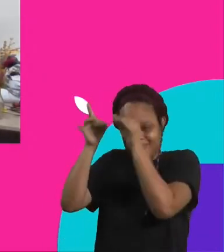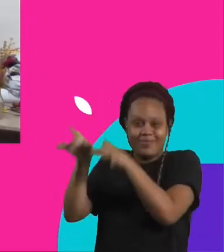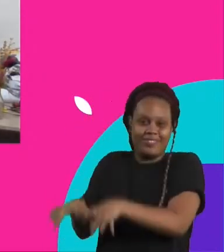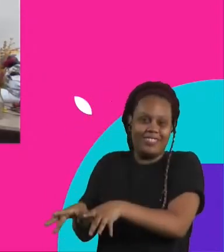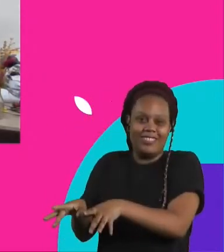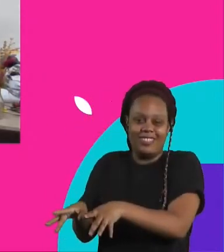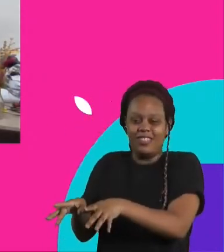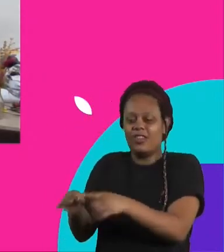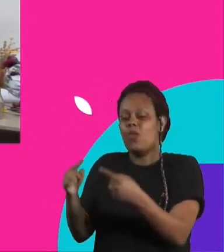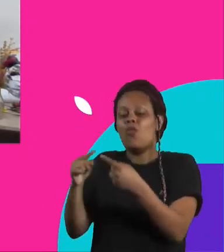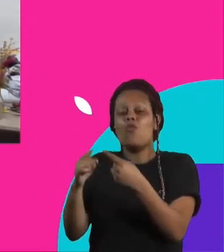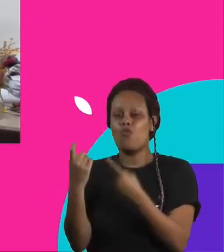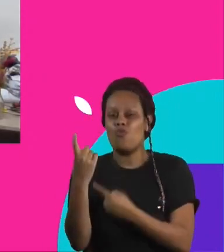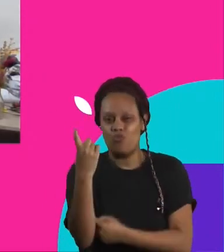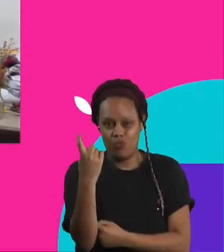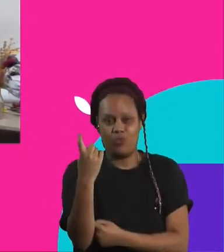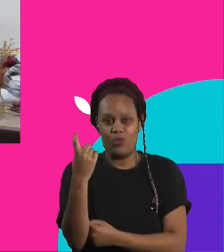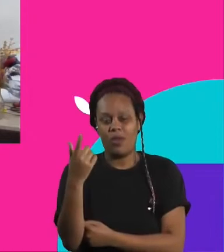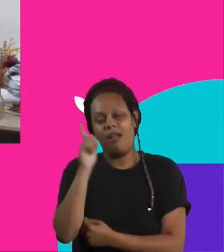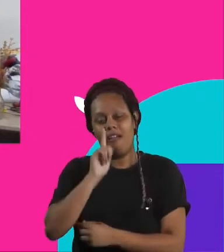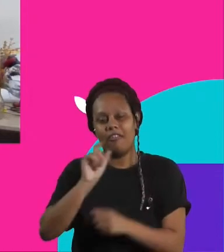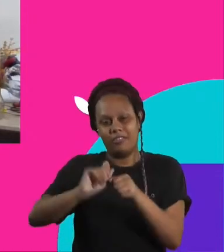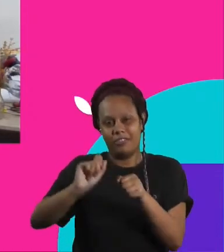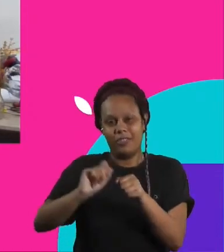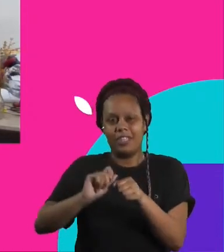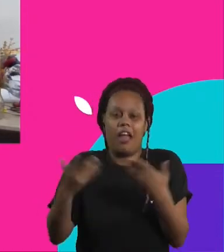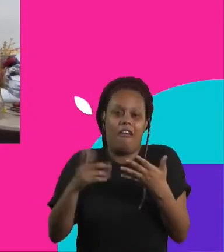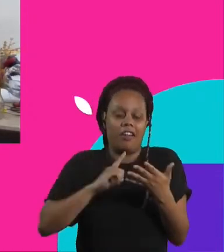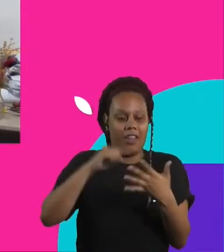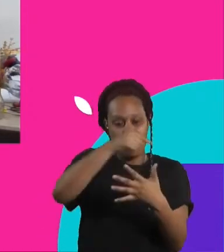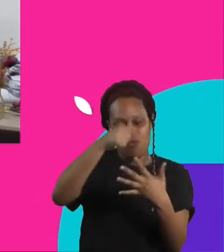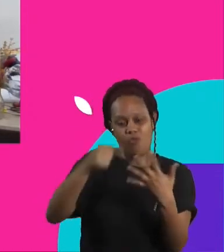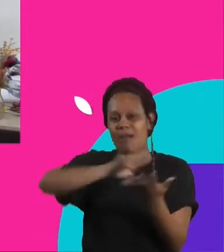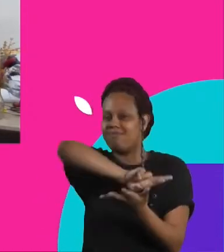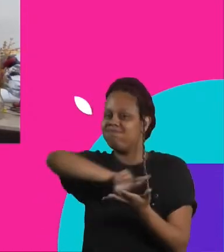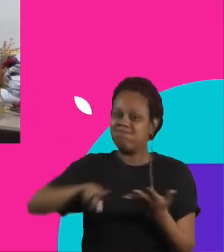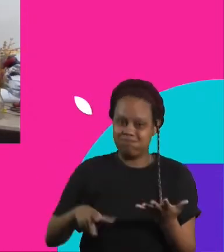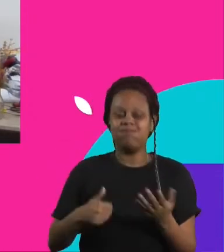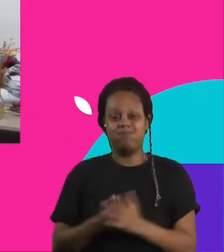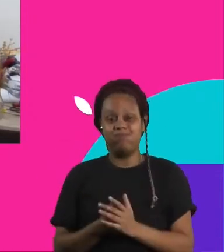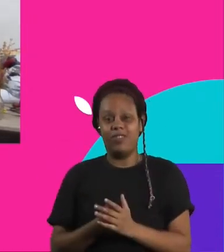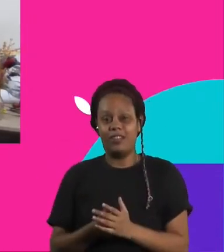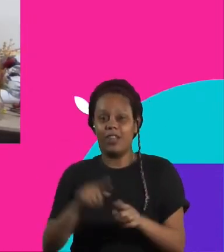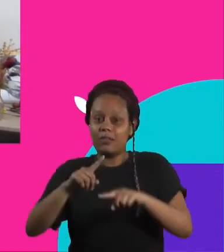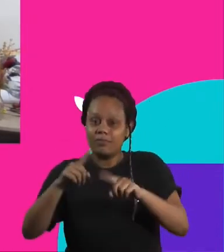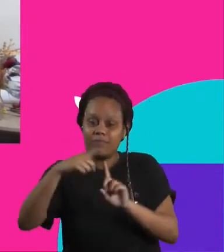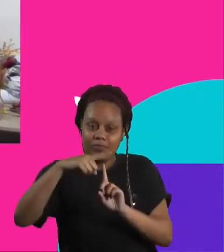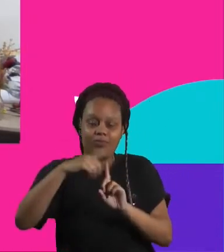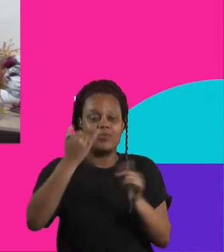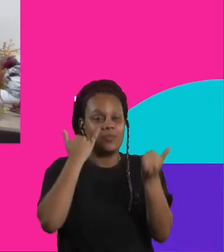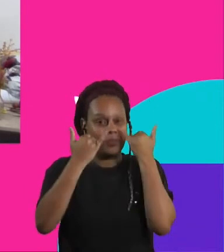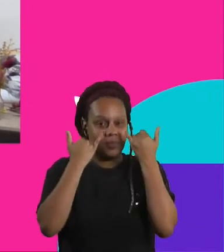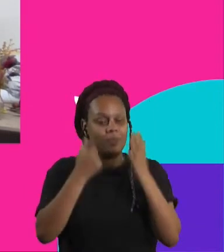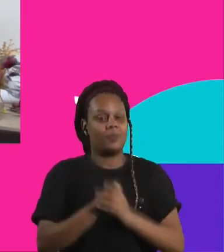e tenham ido para um conjunto complexo de indicadores e de tipos diferentes de informação. Essa